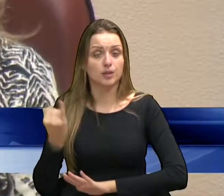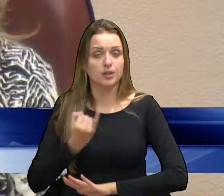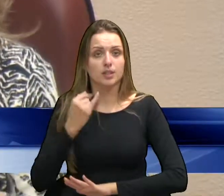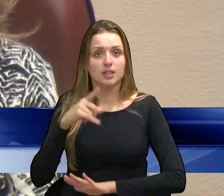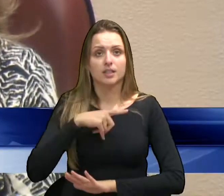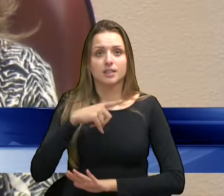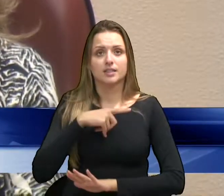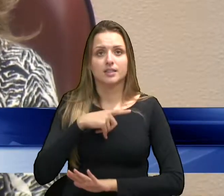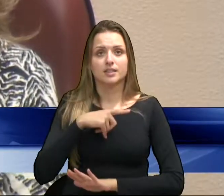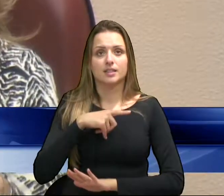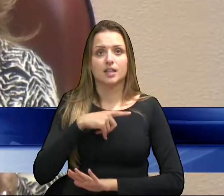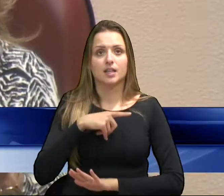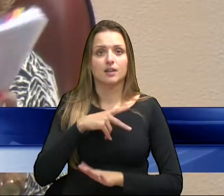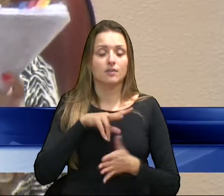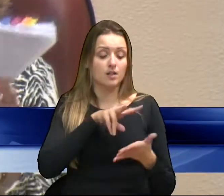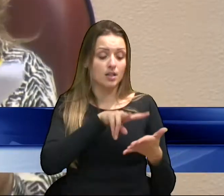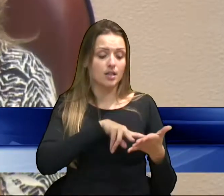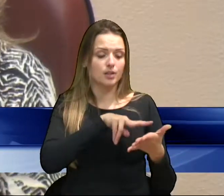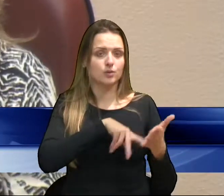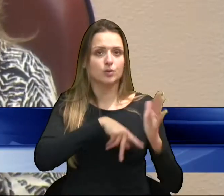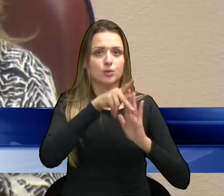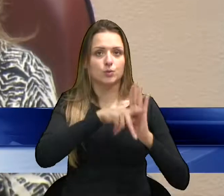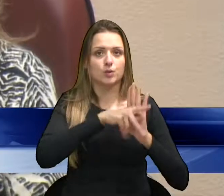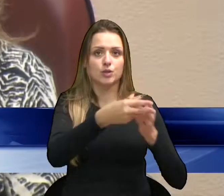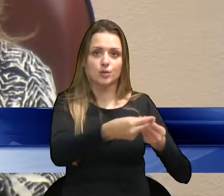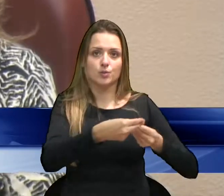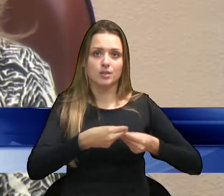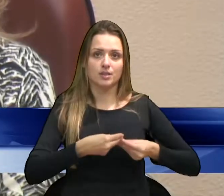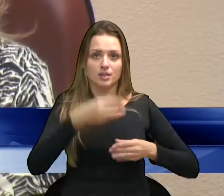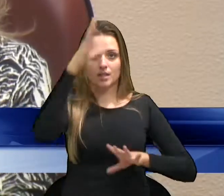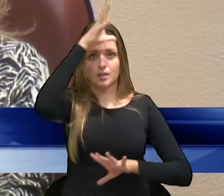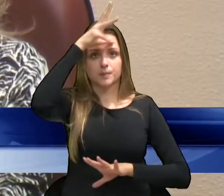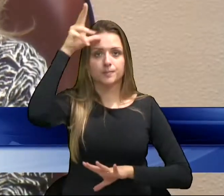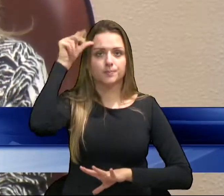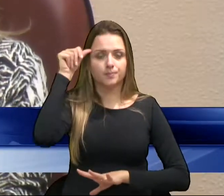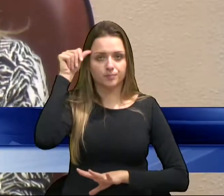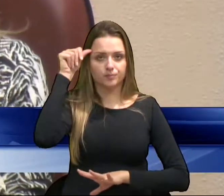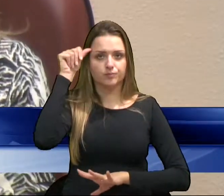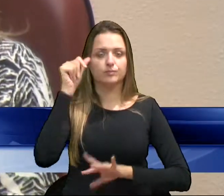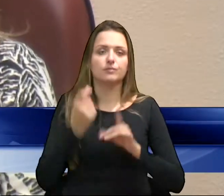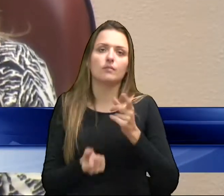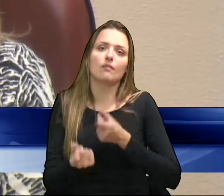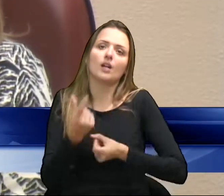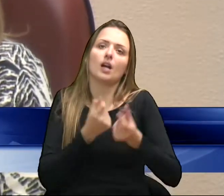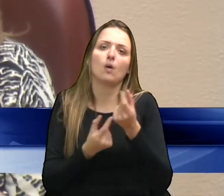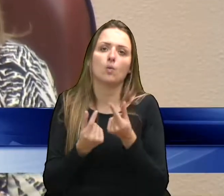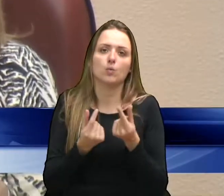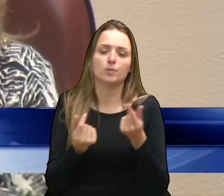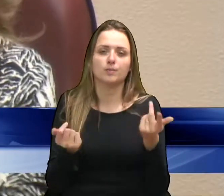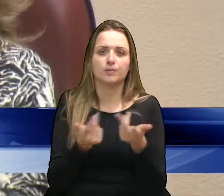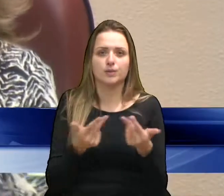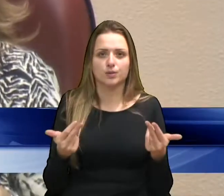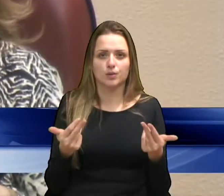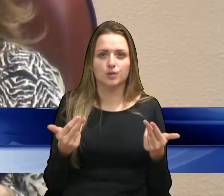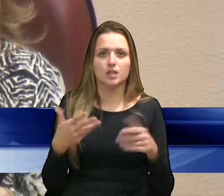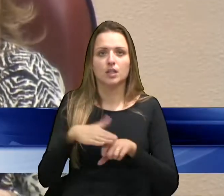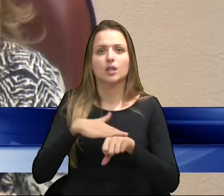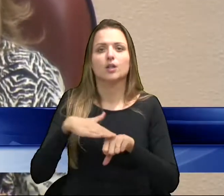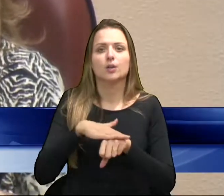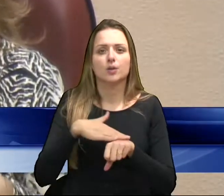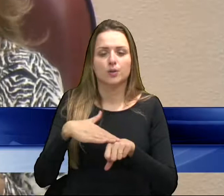Tivemos acesso ao projeto recebido do Executivo, alguns pontos, assim, conversamos